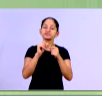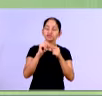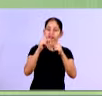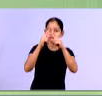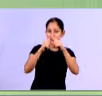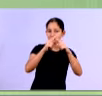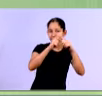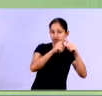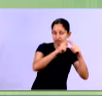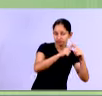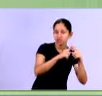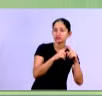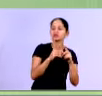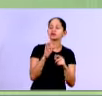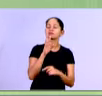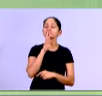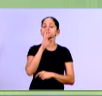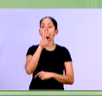vezes 7.